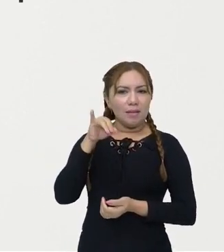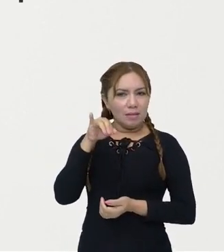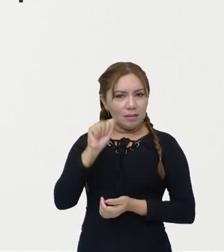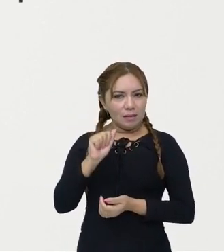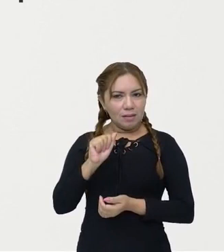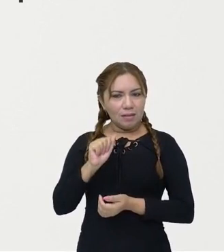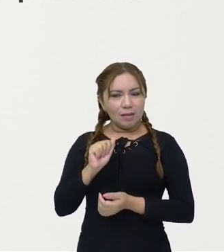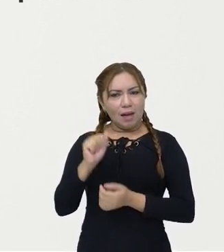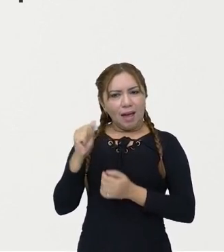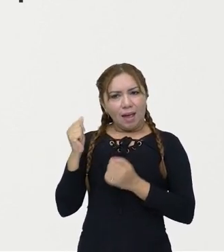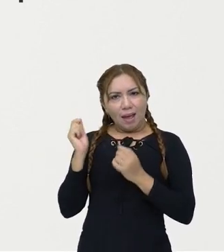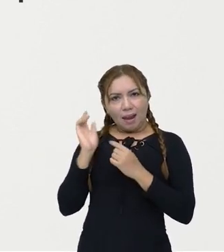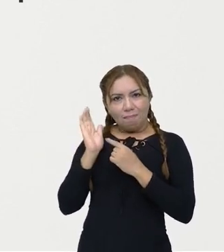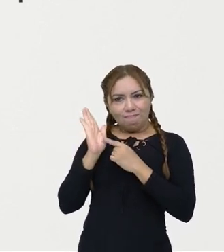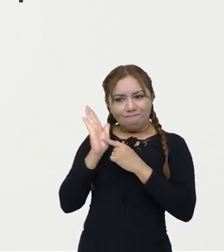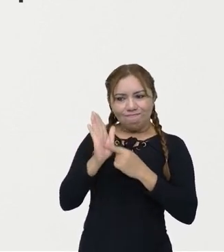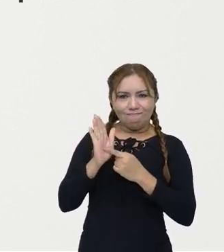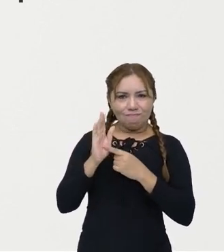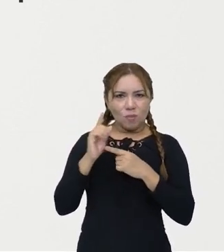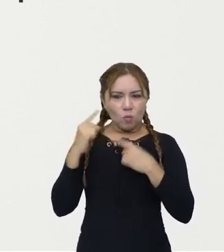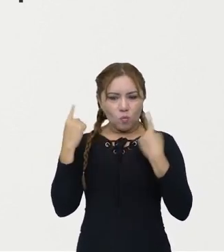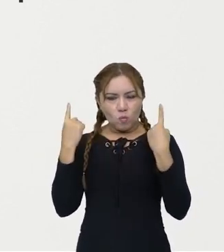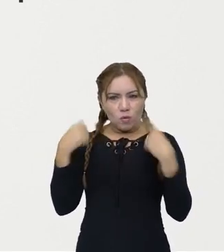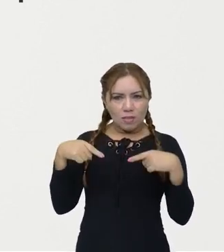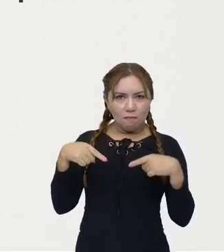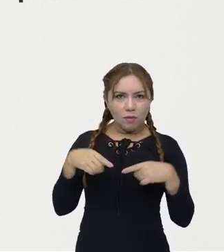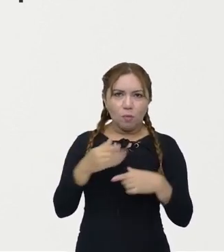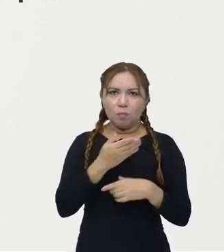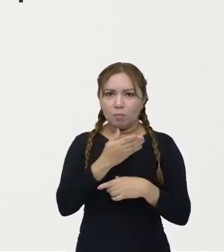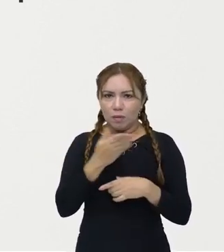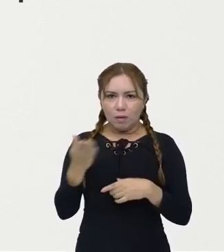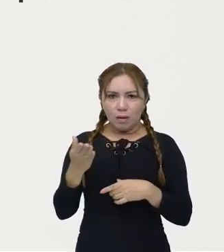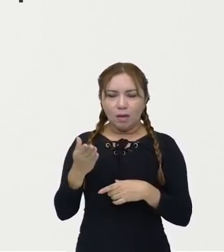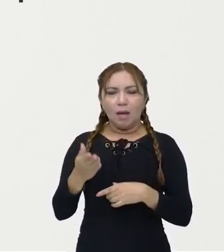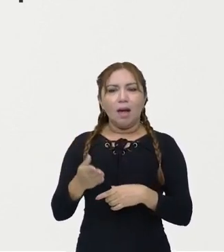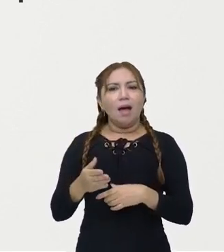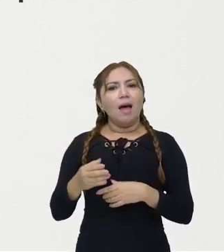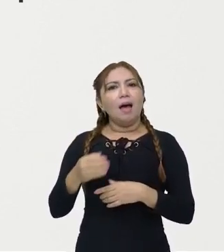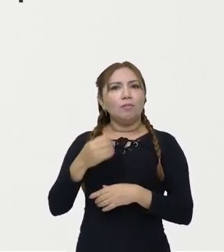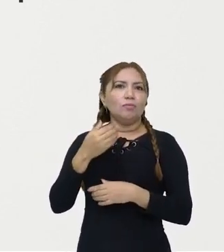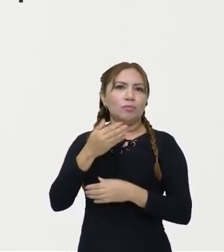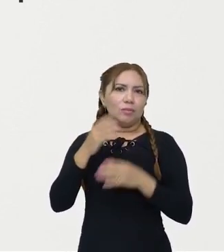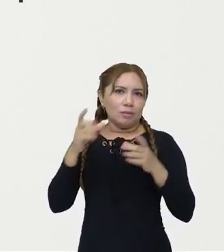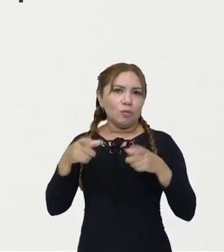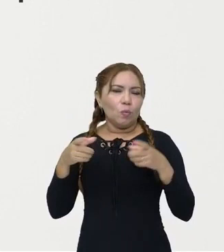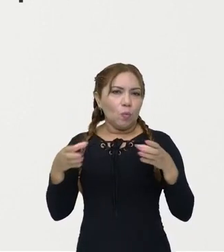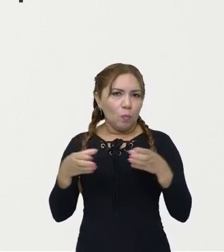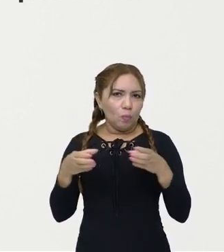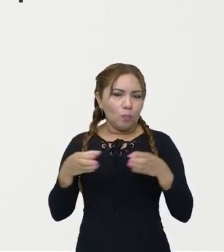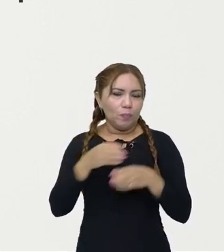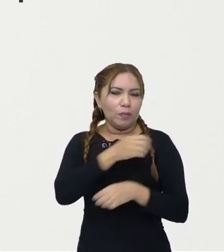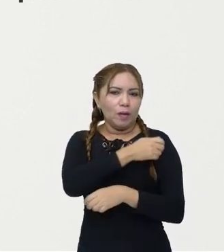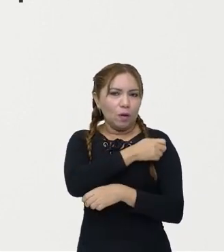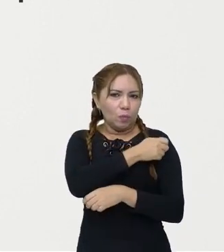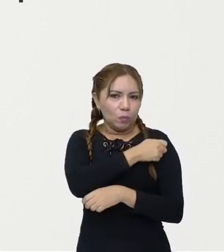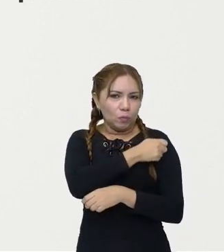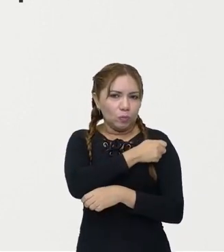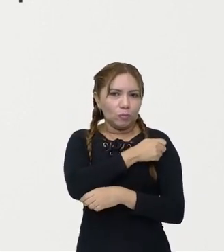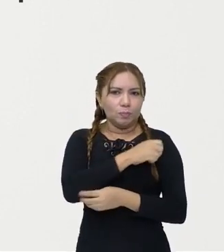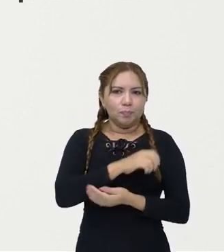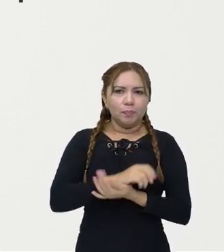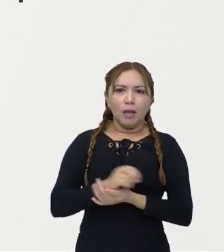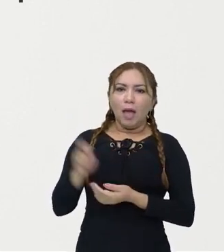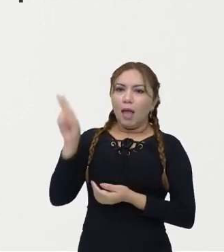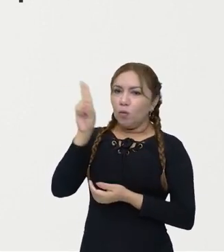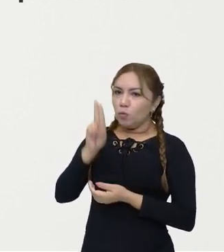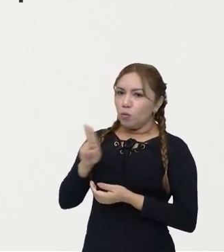um desafio para a sua turma e usou a imagem abaixo, que é essa daqui,